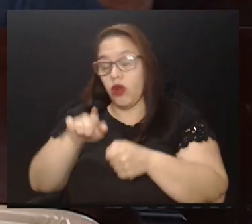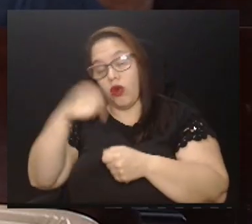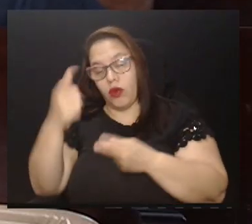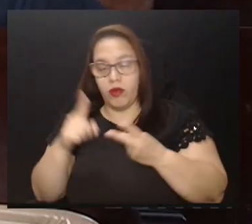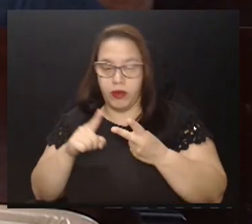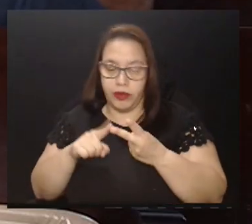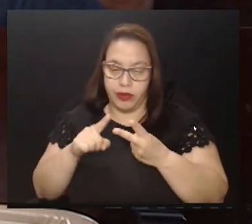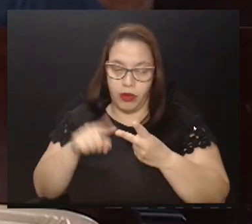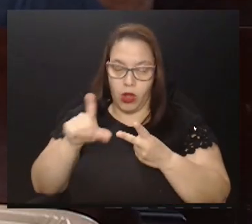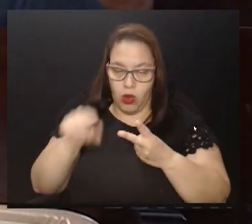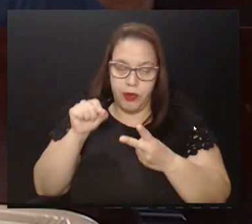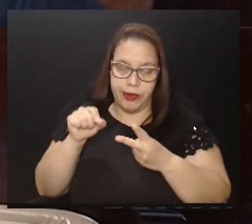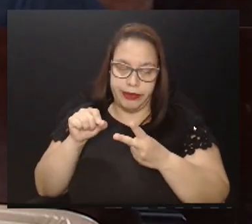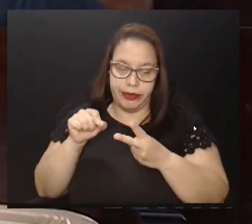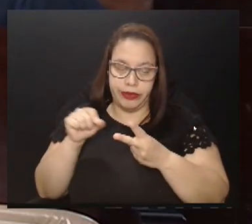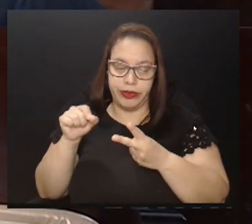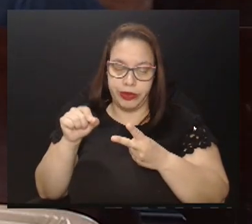você